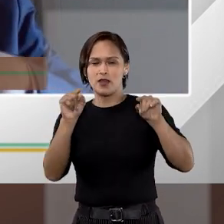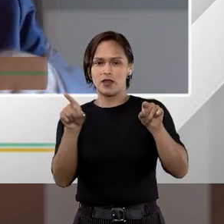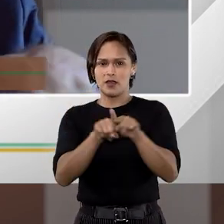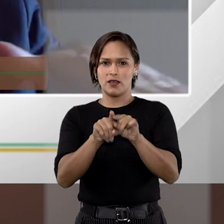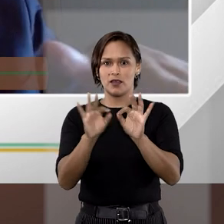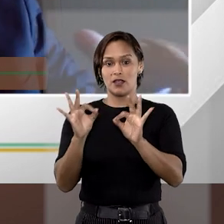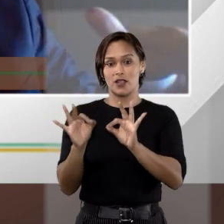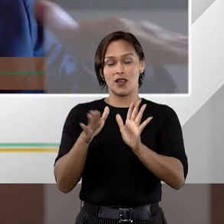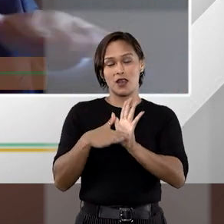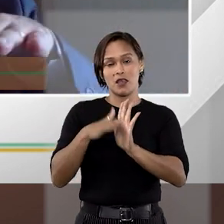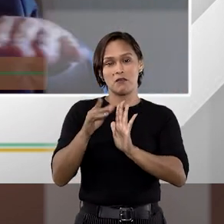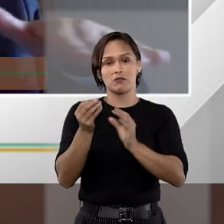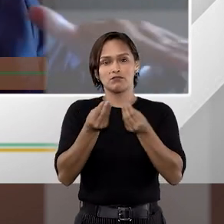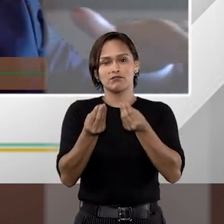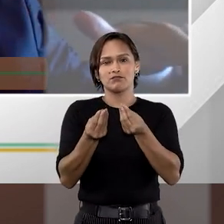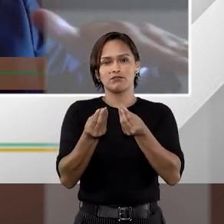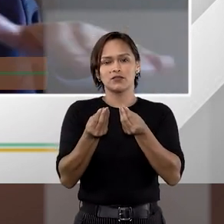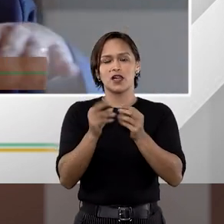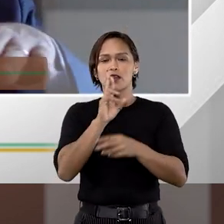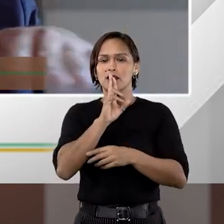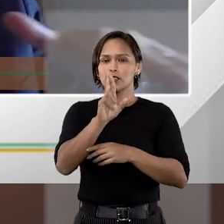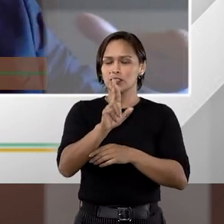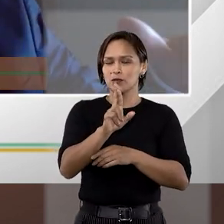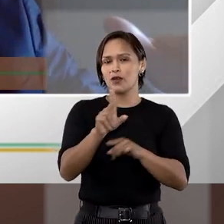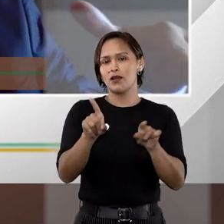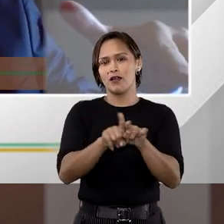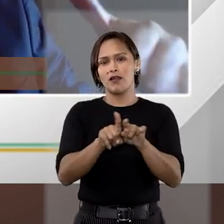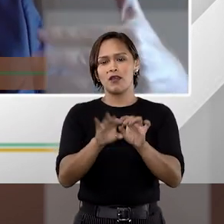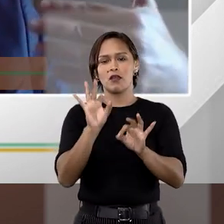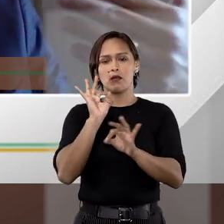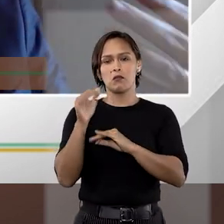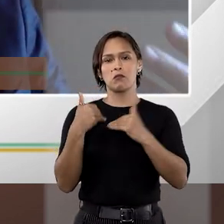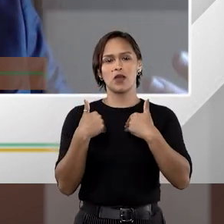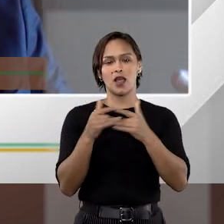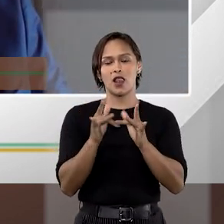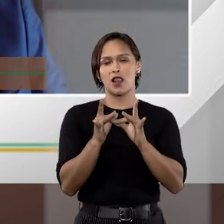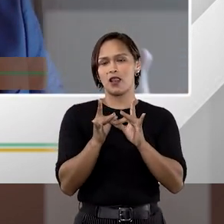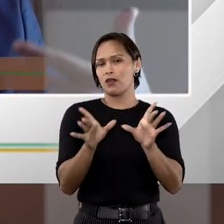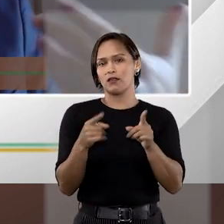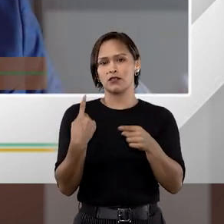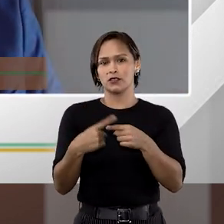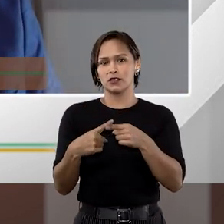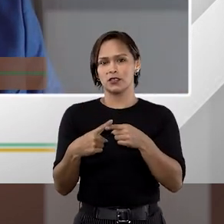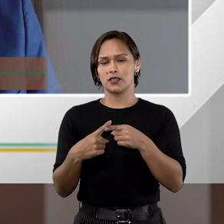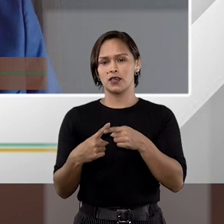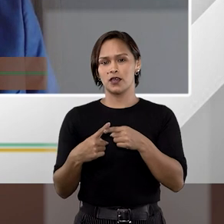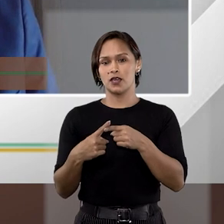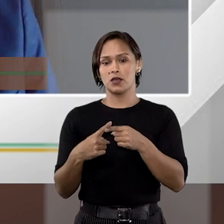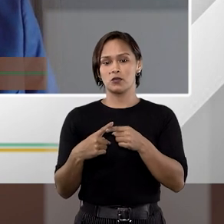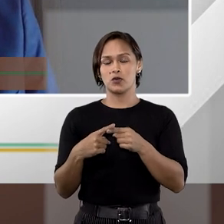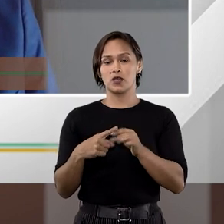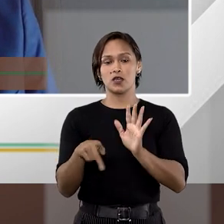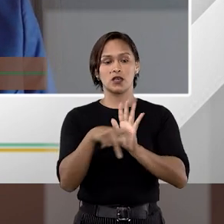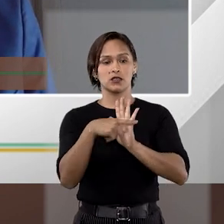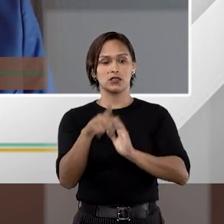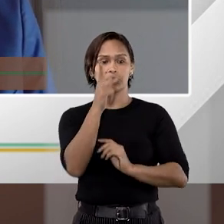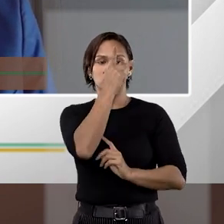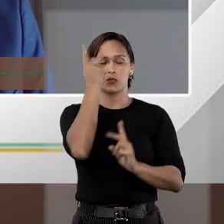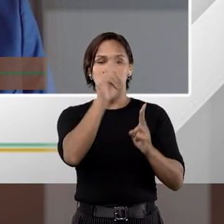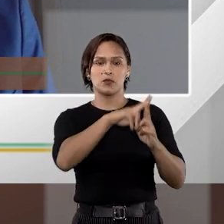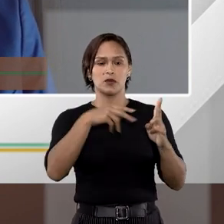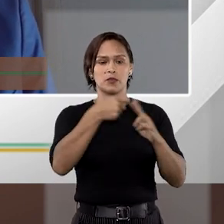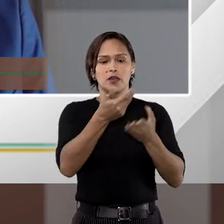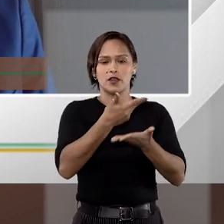né Ele é mais as soluções vem mais para São mais espontâneas porque as próprias